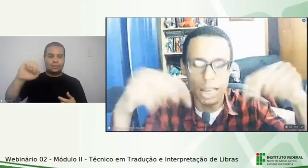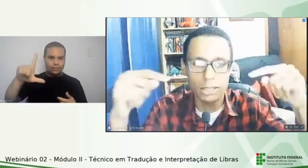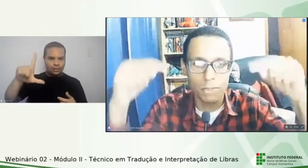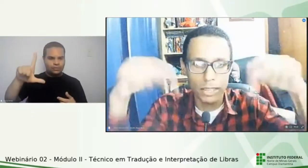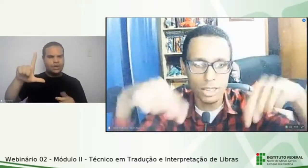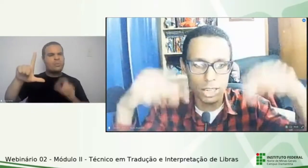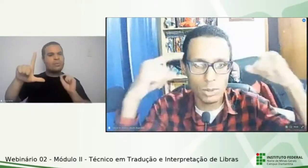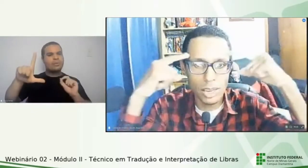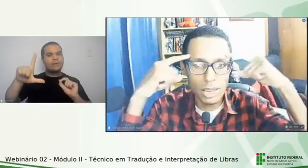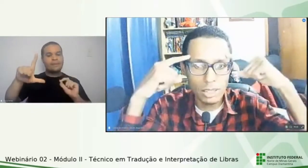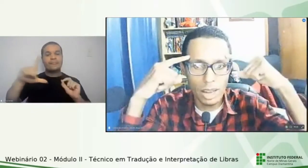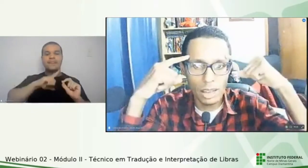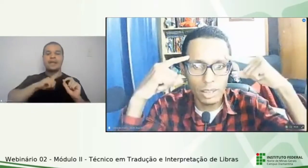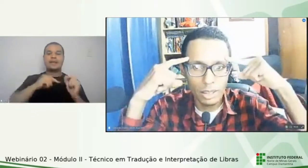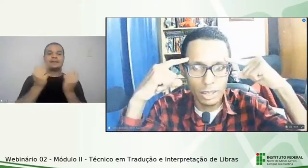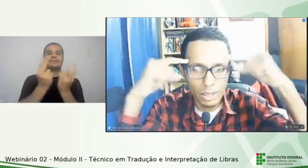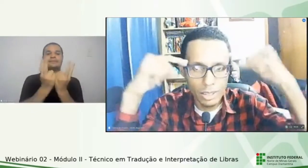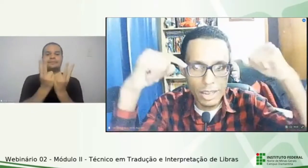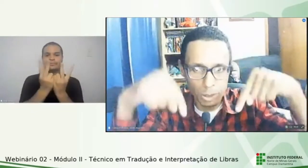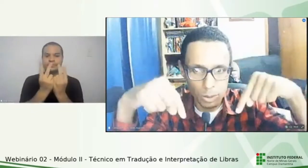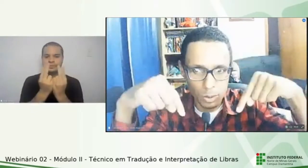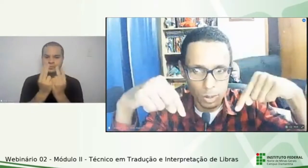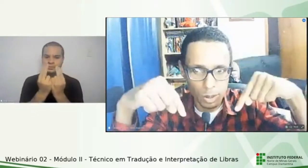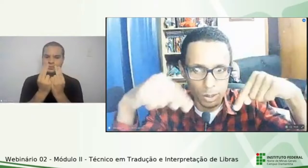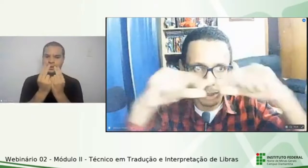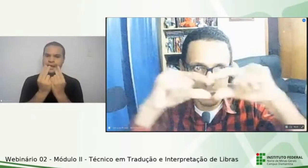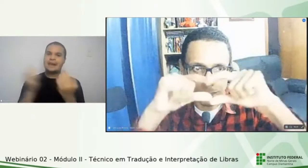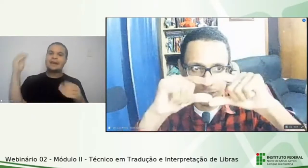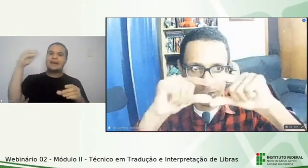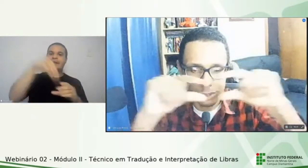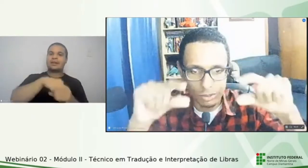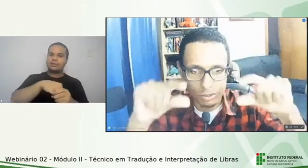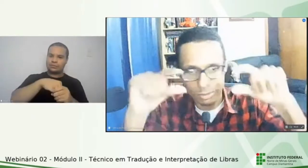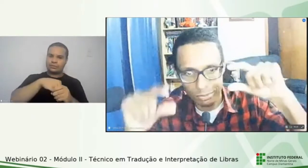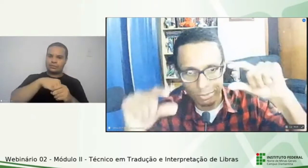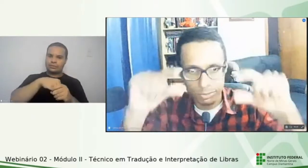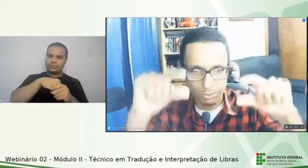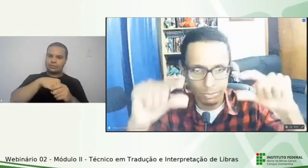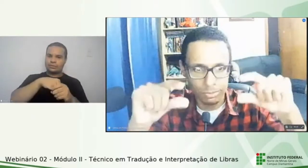Tá? Pensa nisso. Intra, dentro.